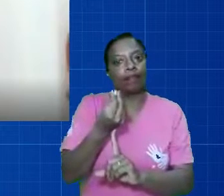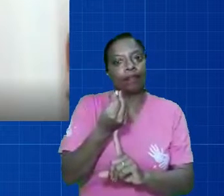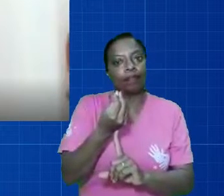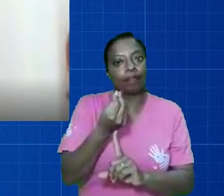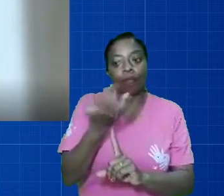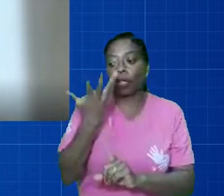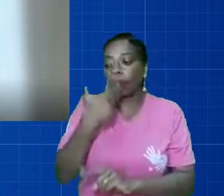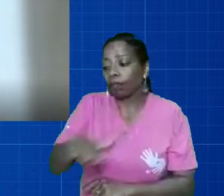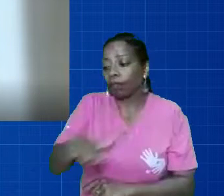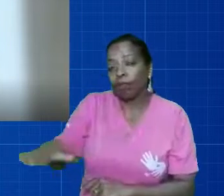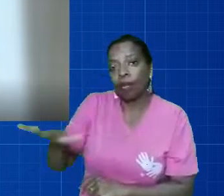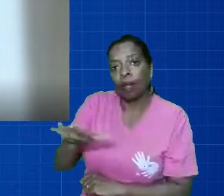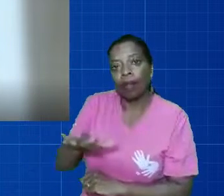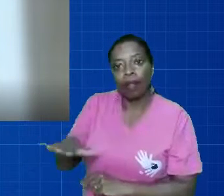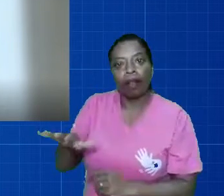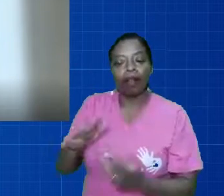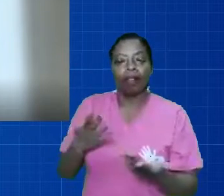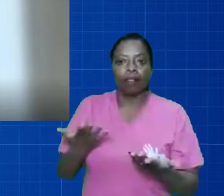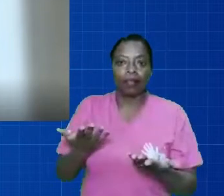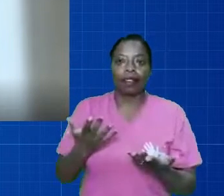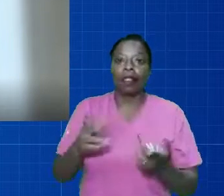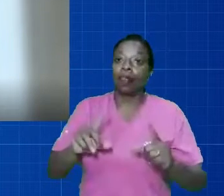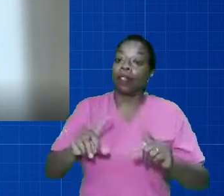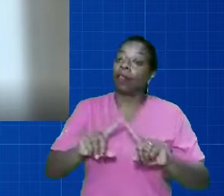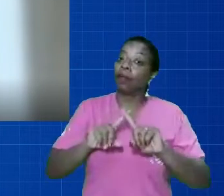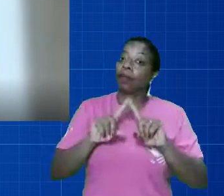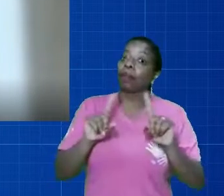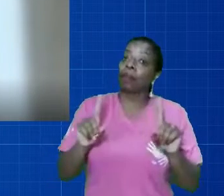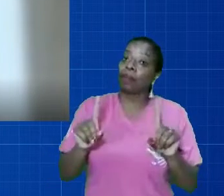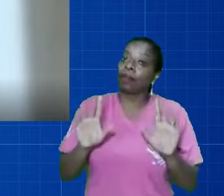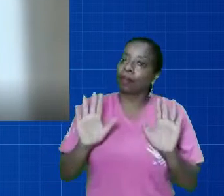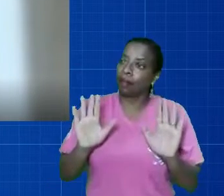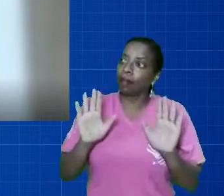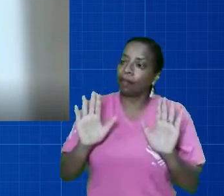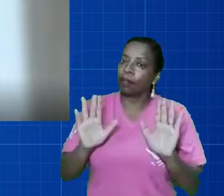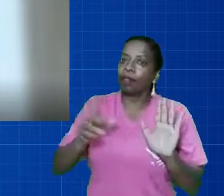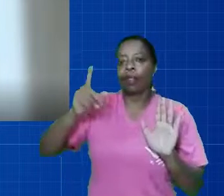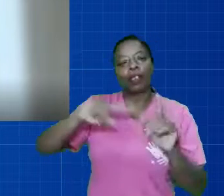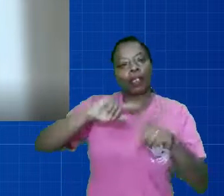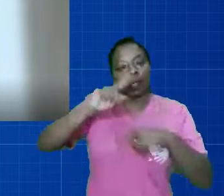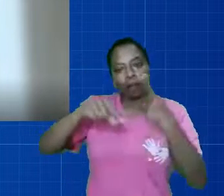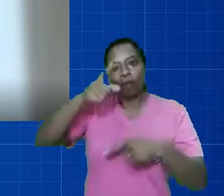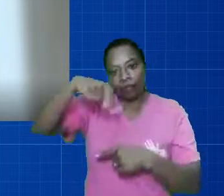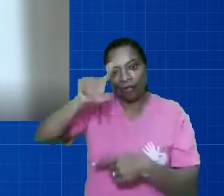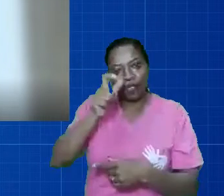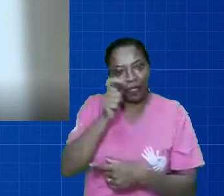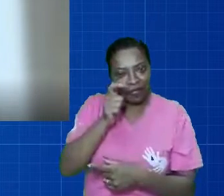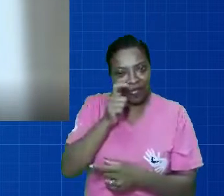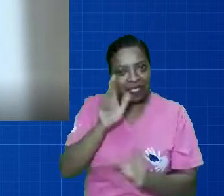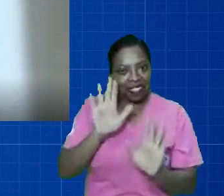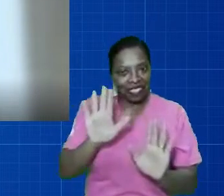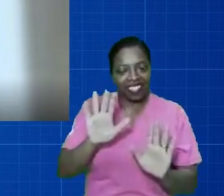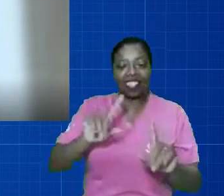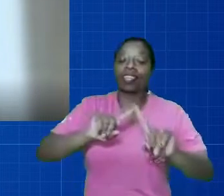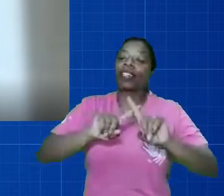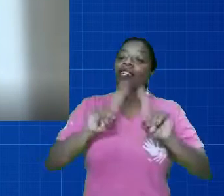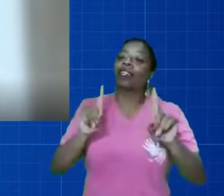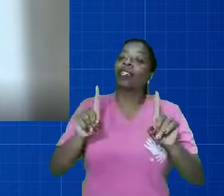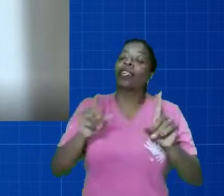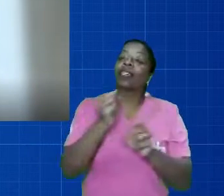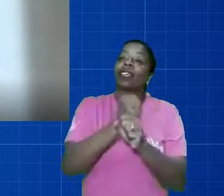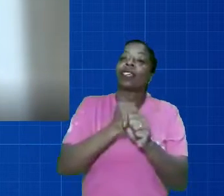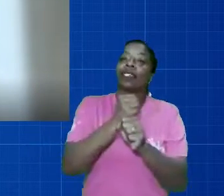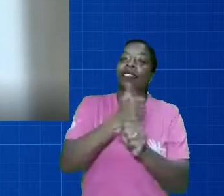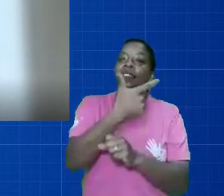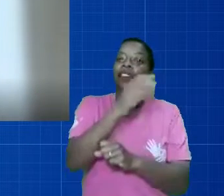Uhum. E só a título, vocês vão assistir depois, né? Mas no ano de 2021, o ano passado,